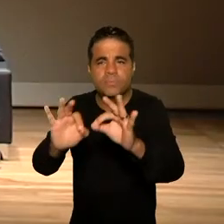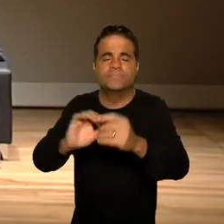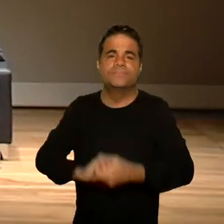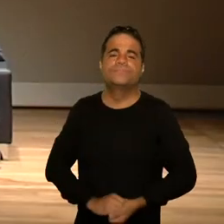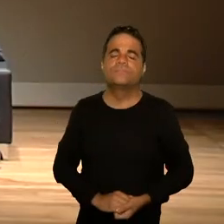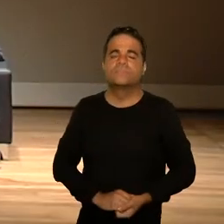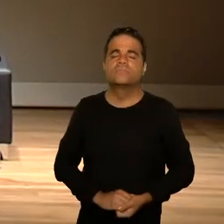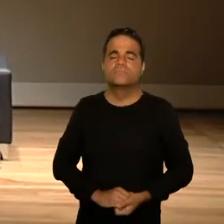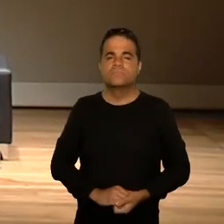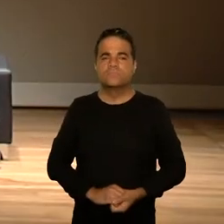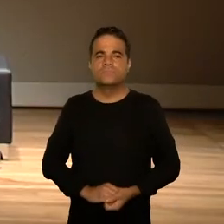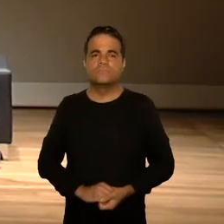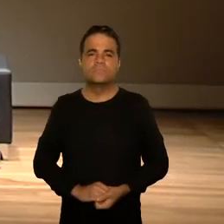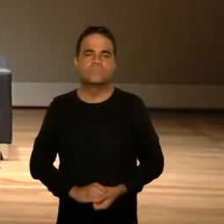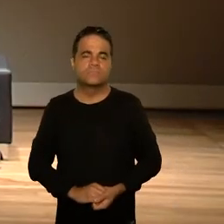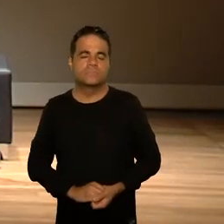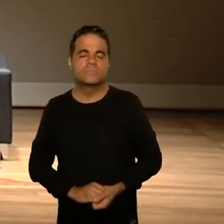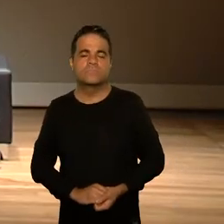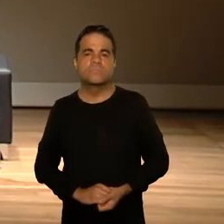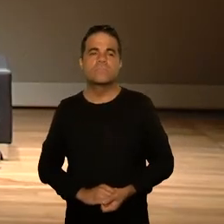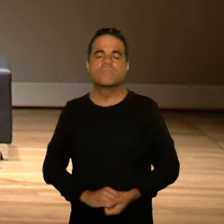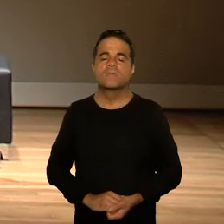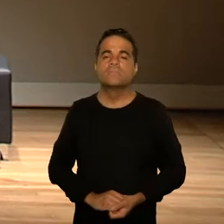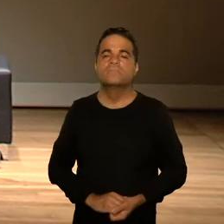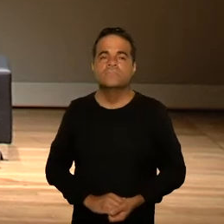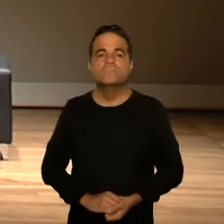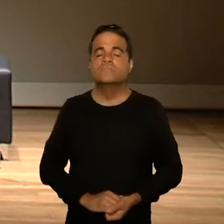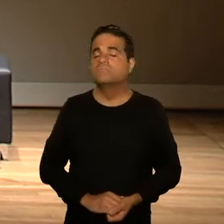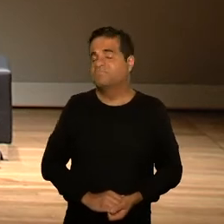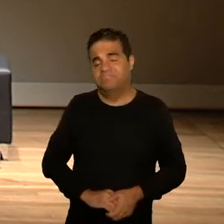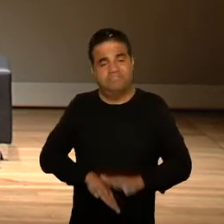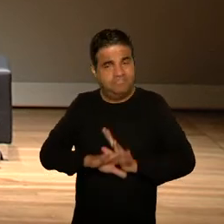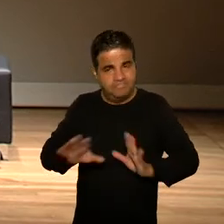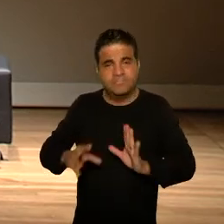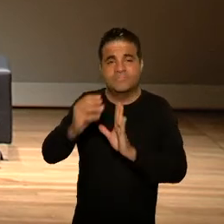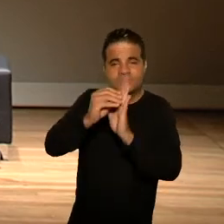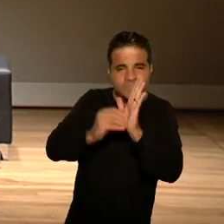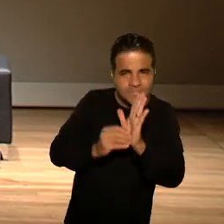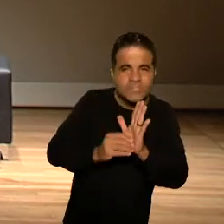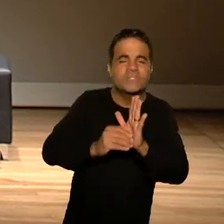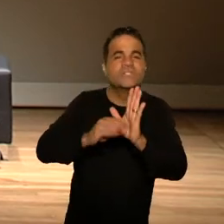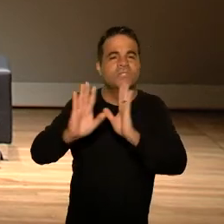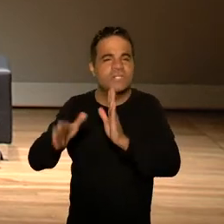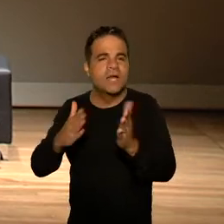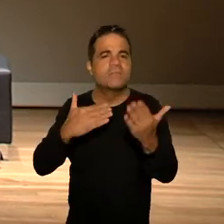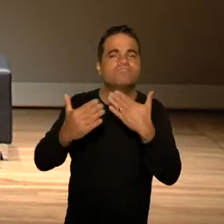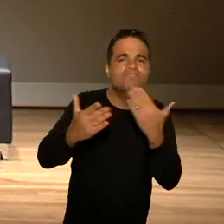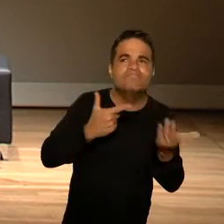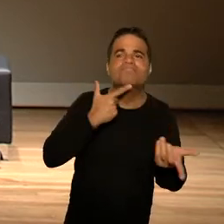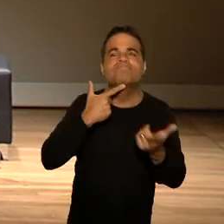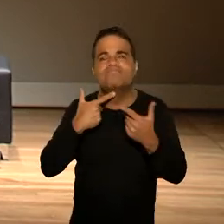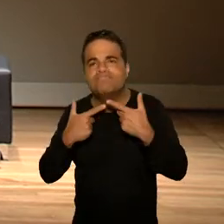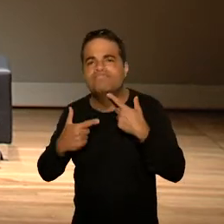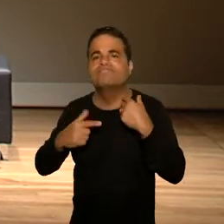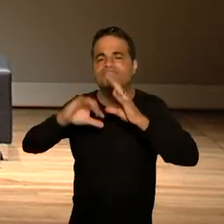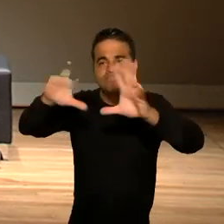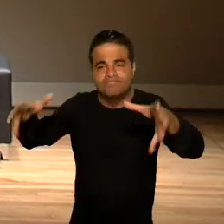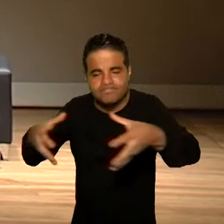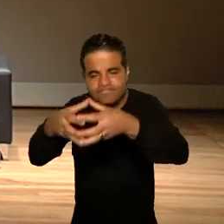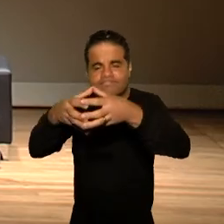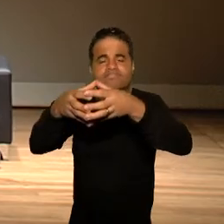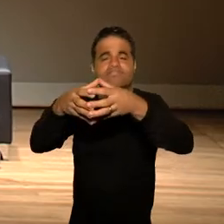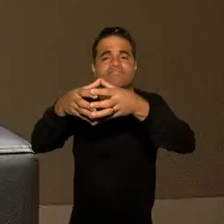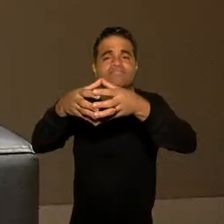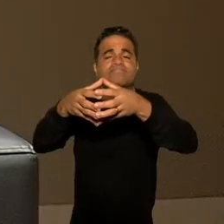eu acho que essa negociação né Essa agenciamento Assim entre os desejos daquele grupo